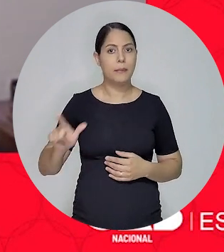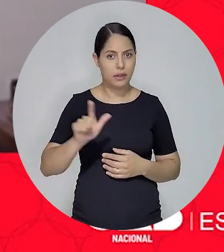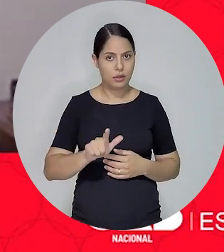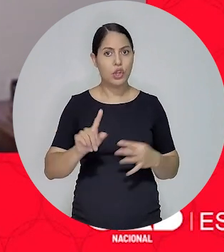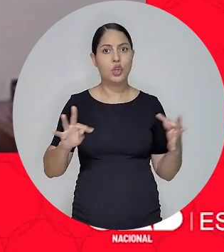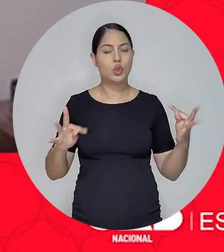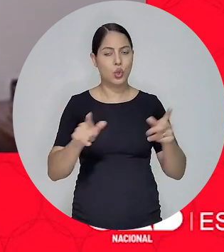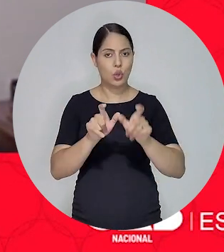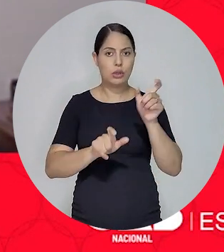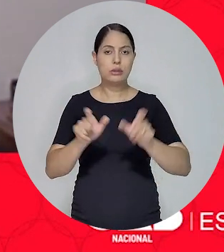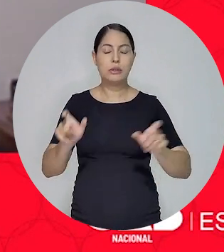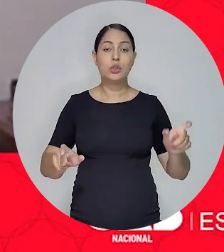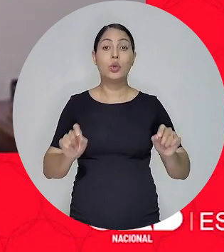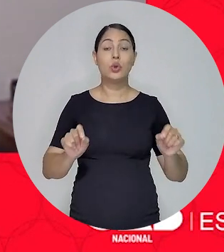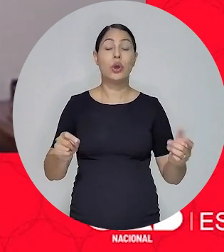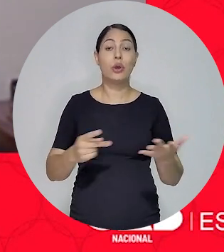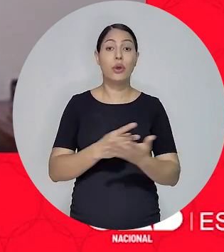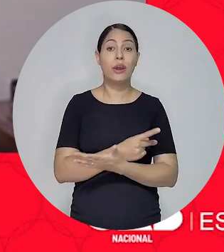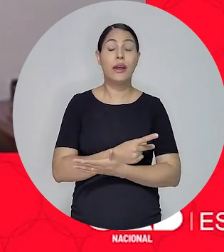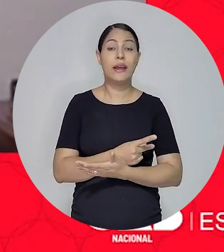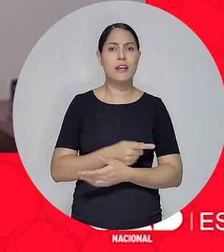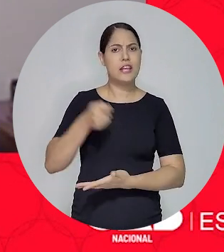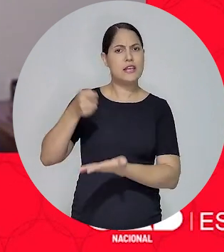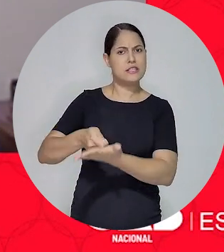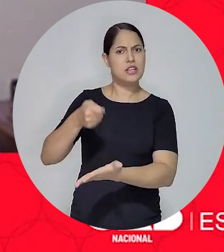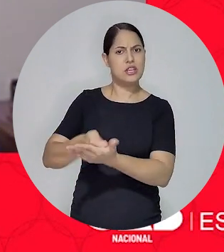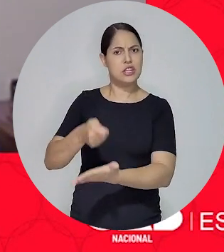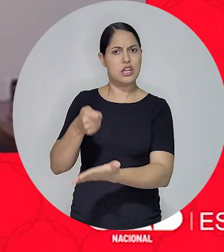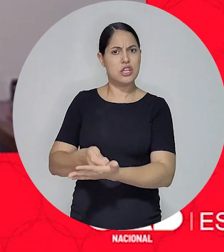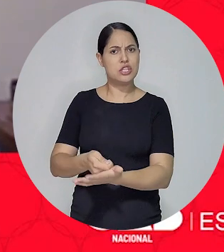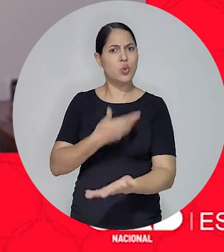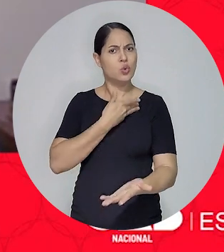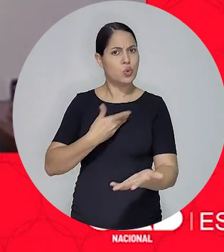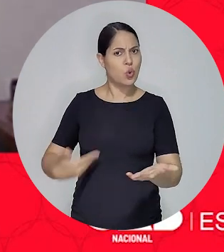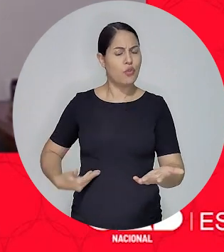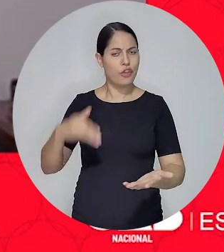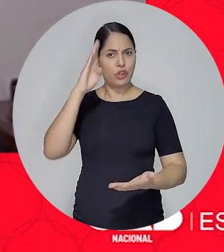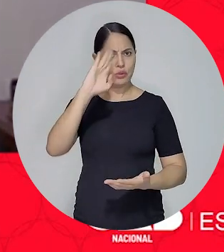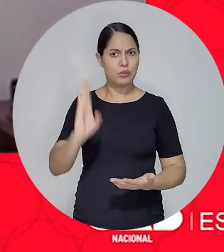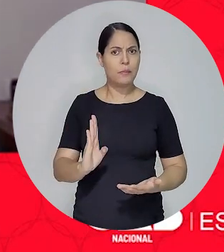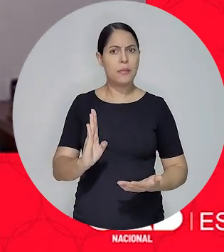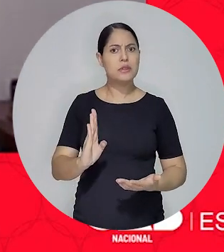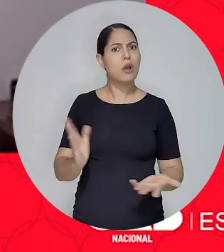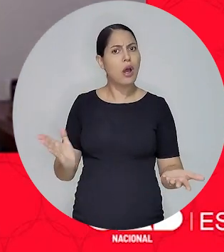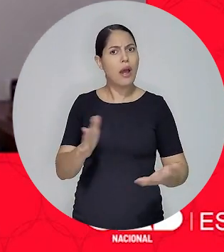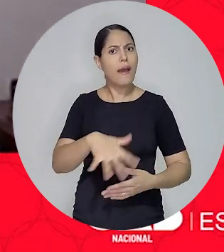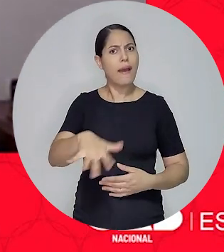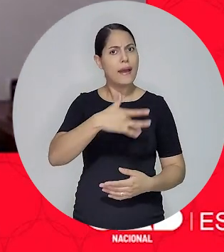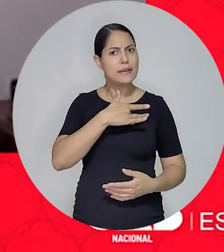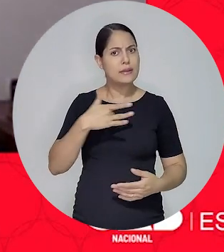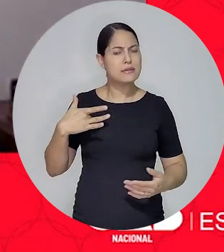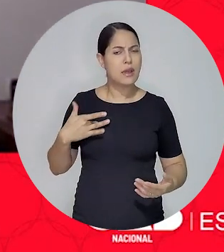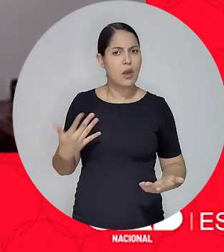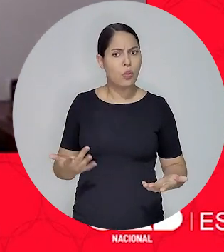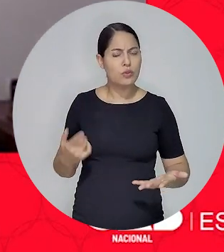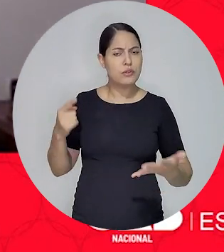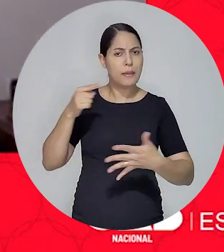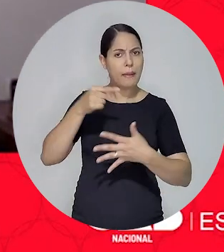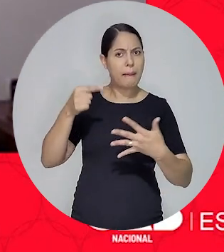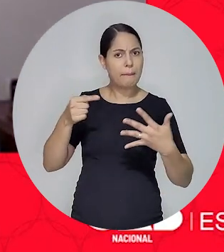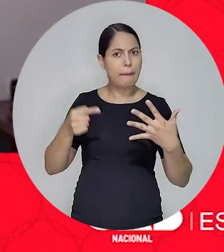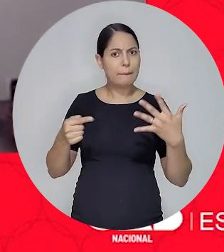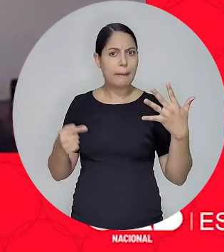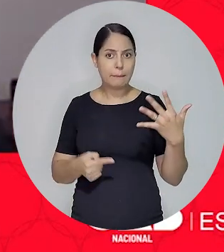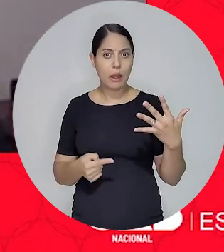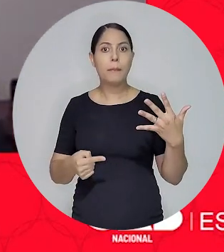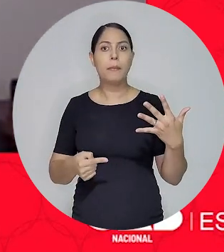dado incontornável para todos e todas, a exigir do Estado essa maior atenção ao direito à saúde,